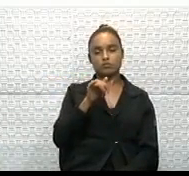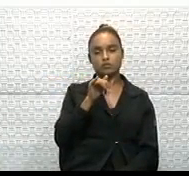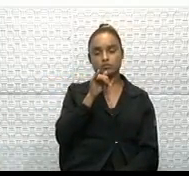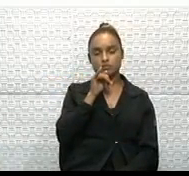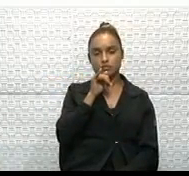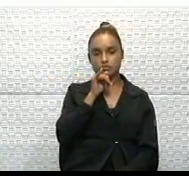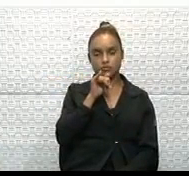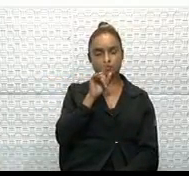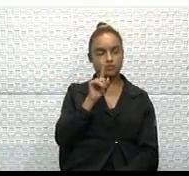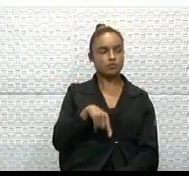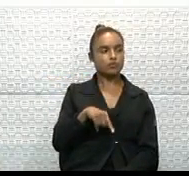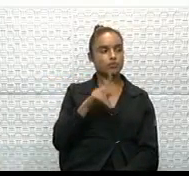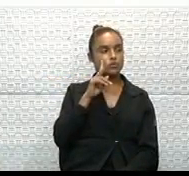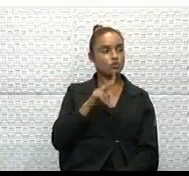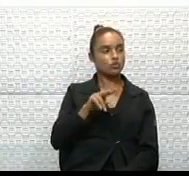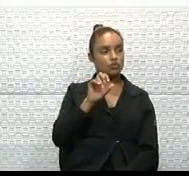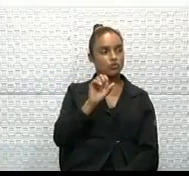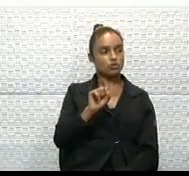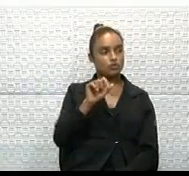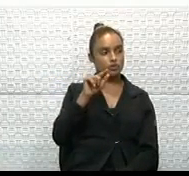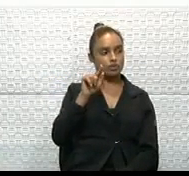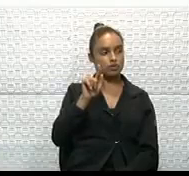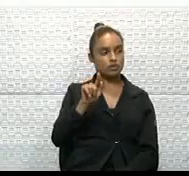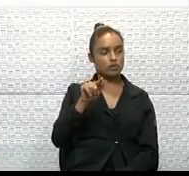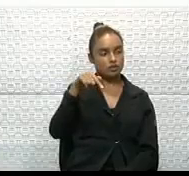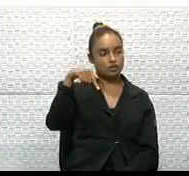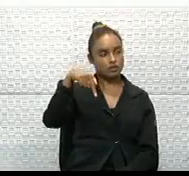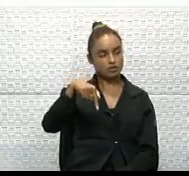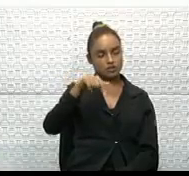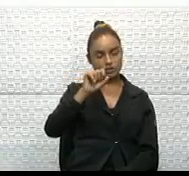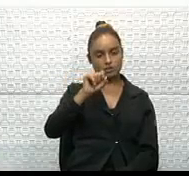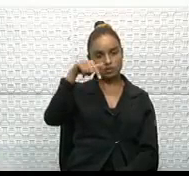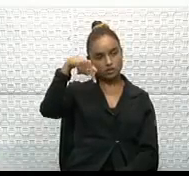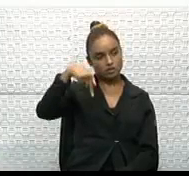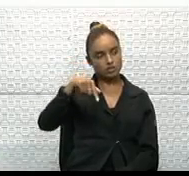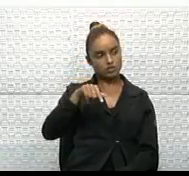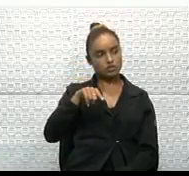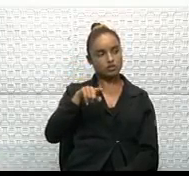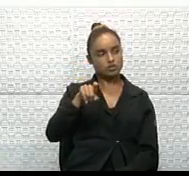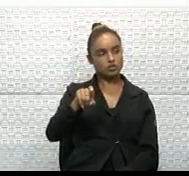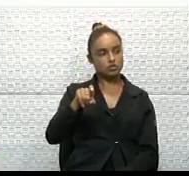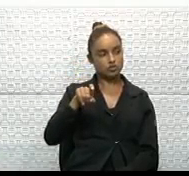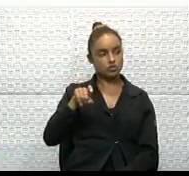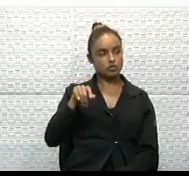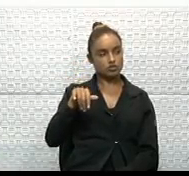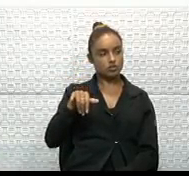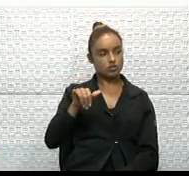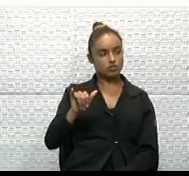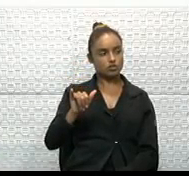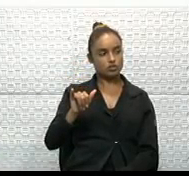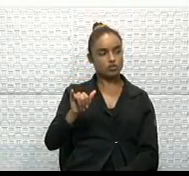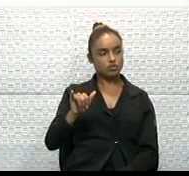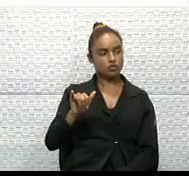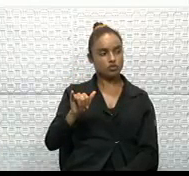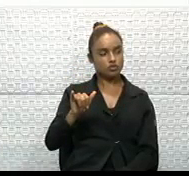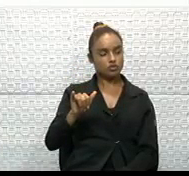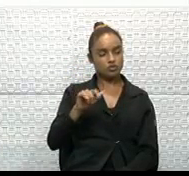de XY, eu coloquei 19,5, que foi o valor que nós encontramos antes. No lugar do SQ de